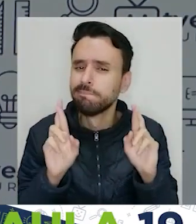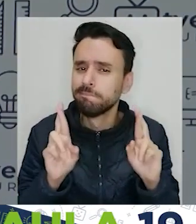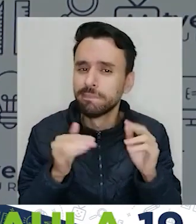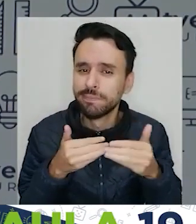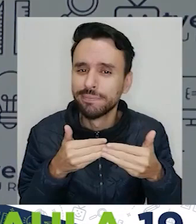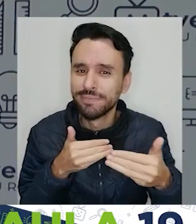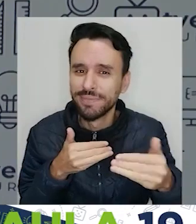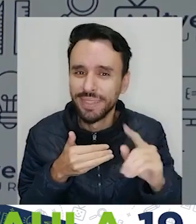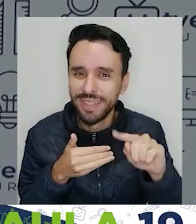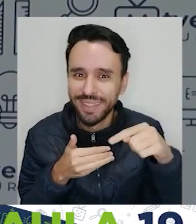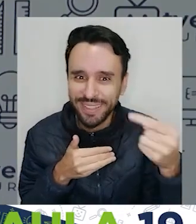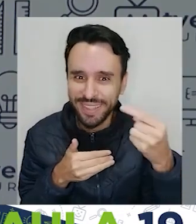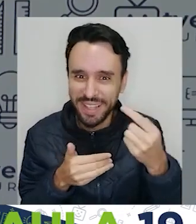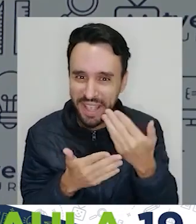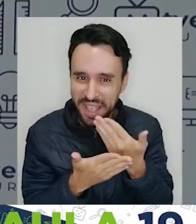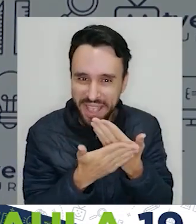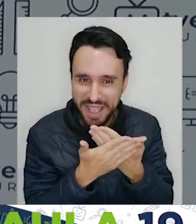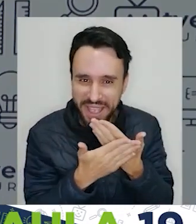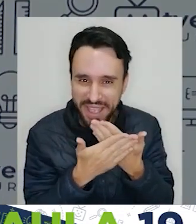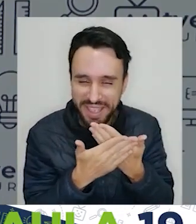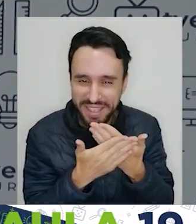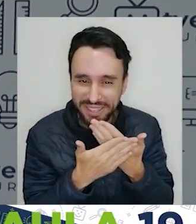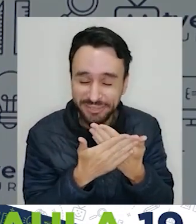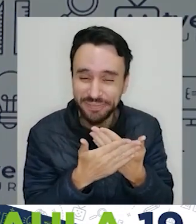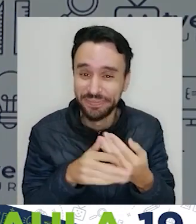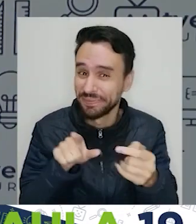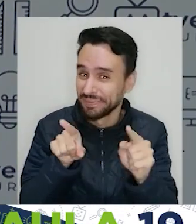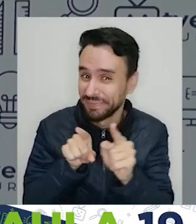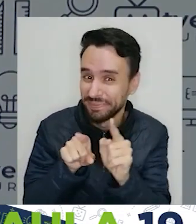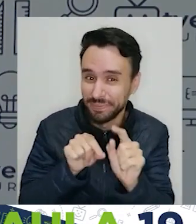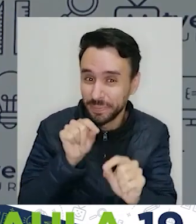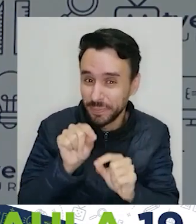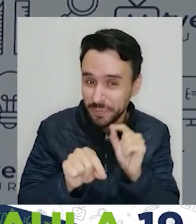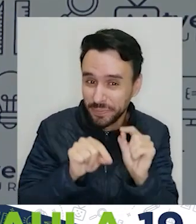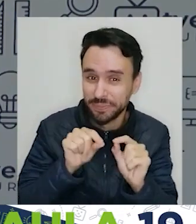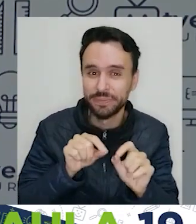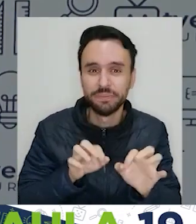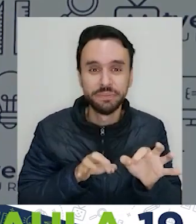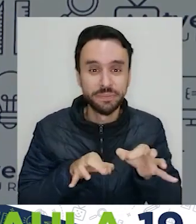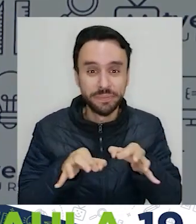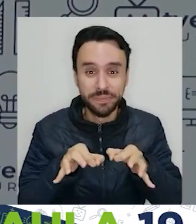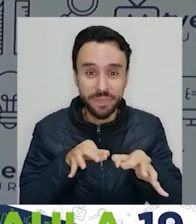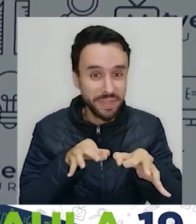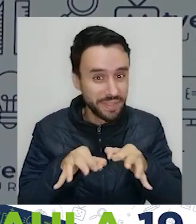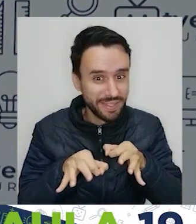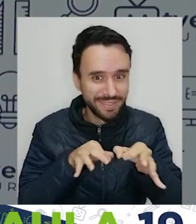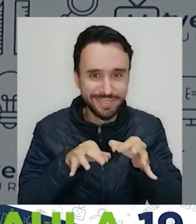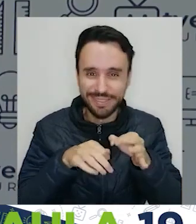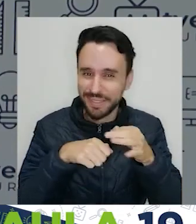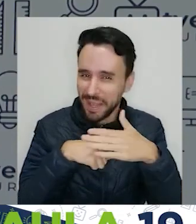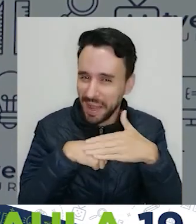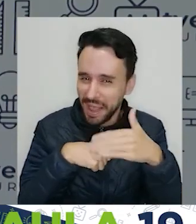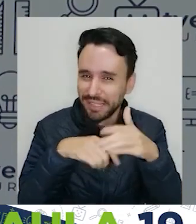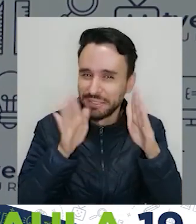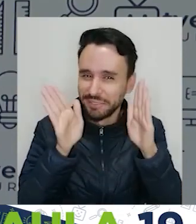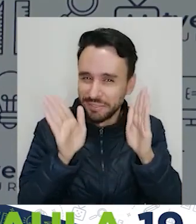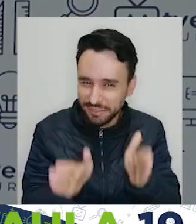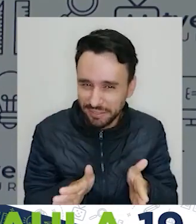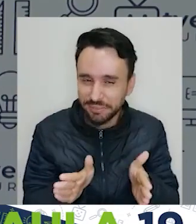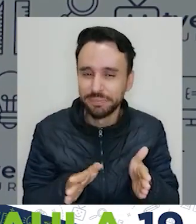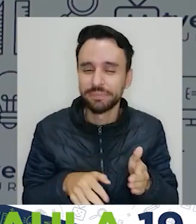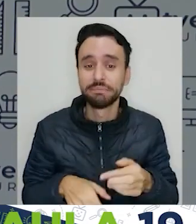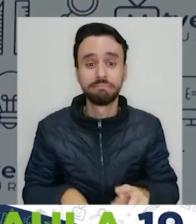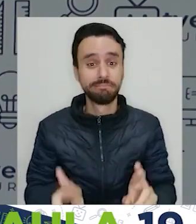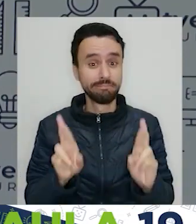nossa próxima aula, que também já está preparada com muito carinho para vocês. Então